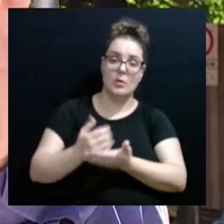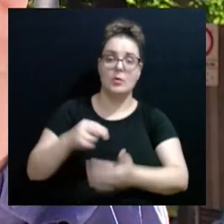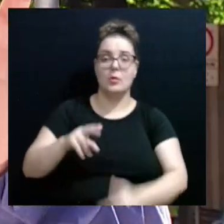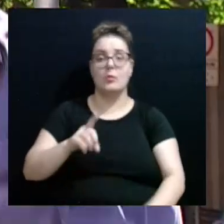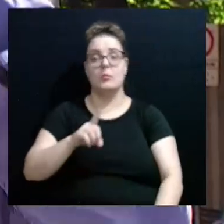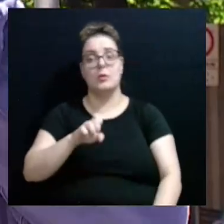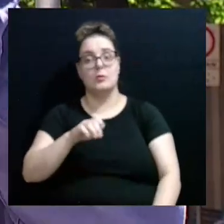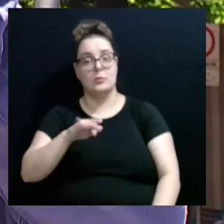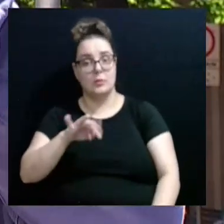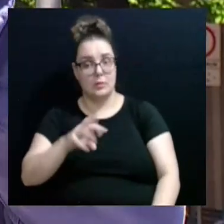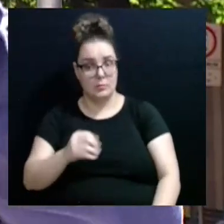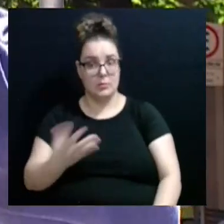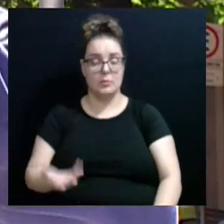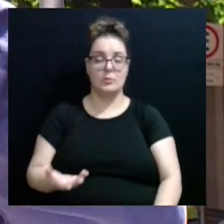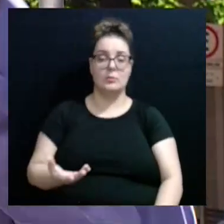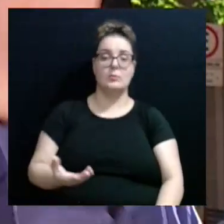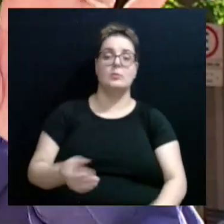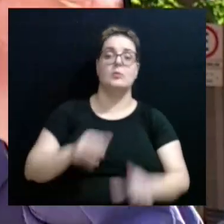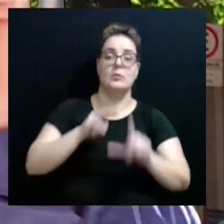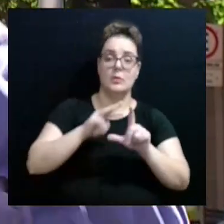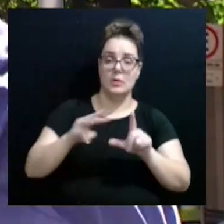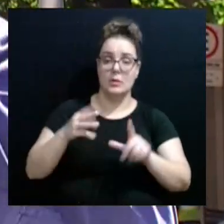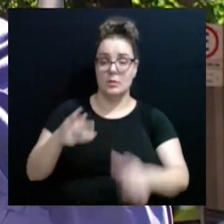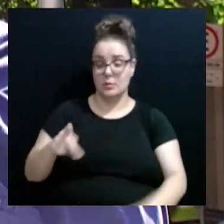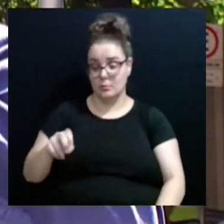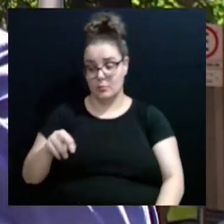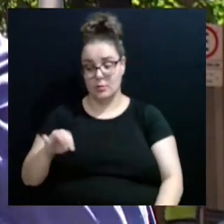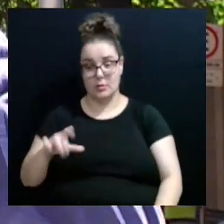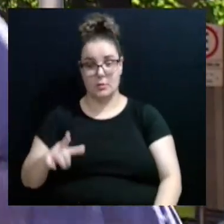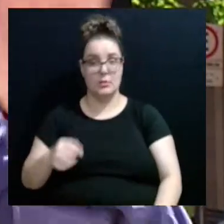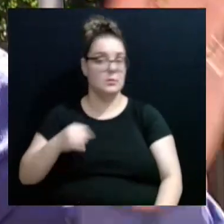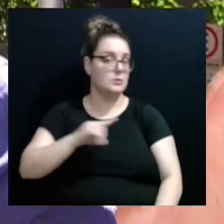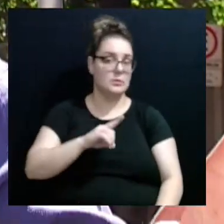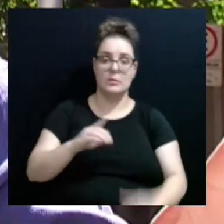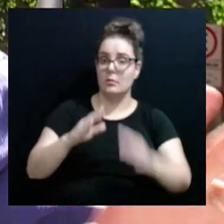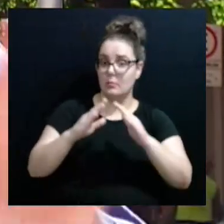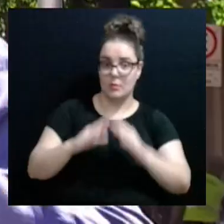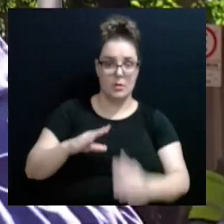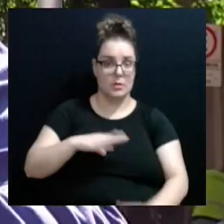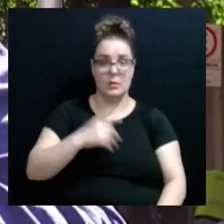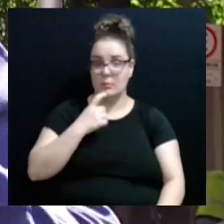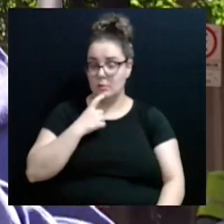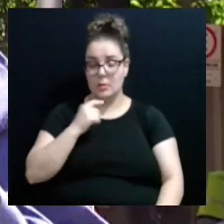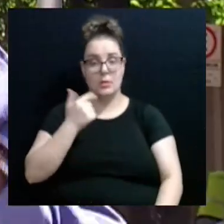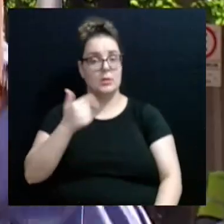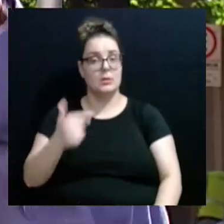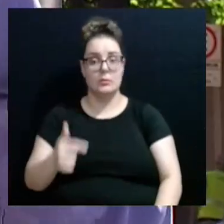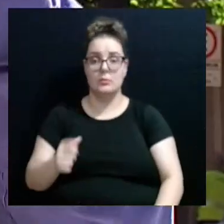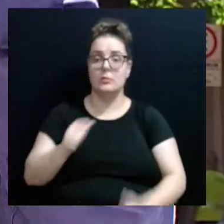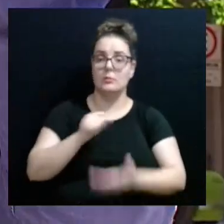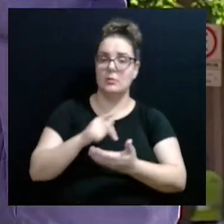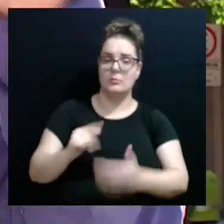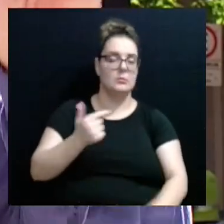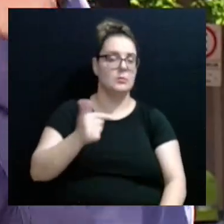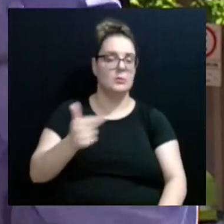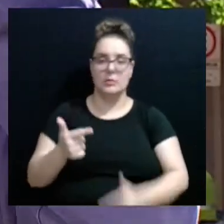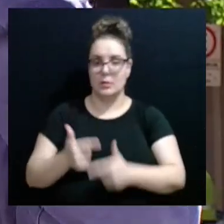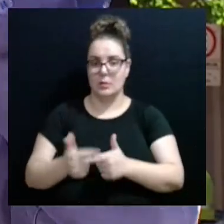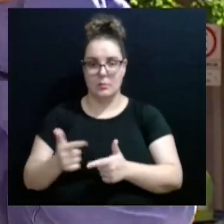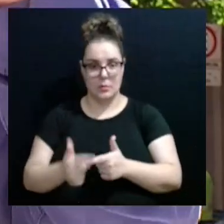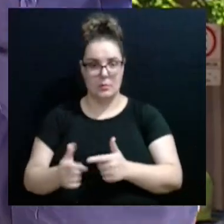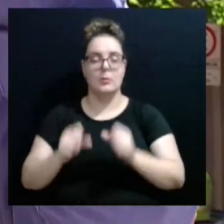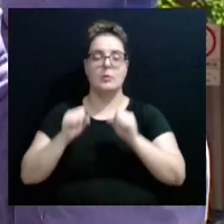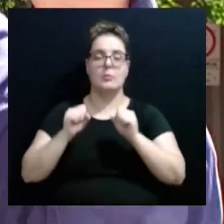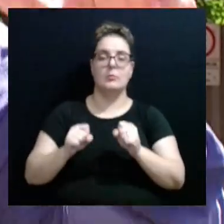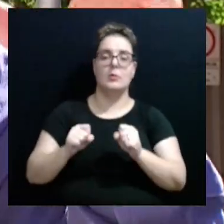através desse portal. Se você não é morador de Campinas ou se você ainda não tem o app, também não tem problema, você pode escanear